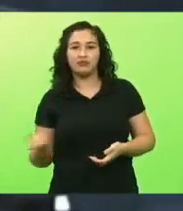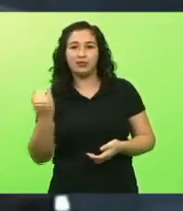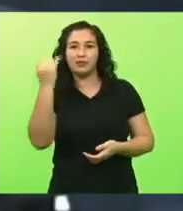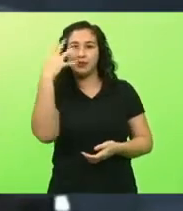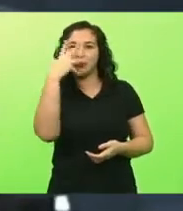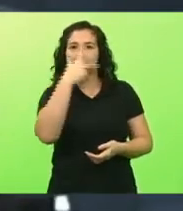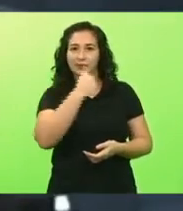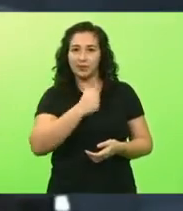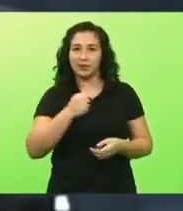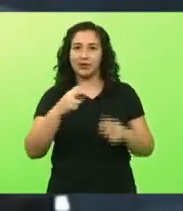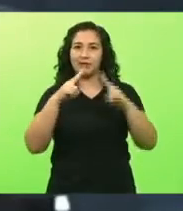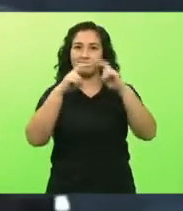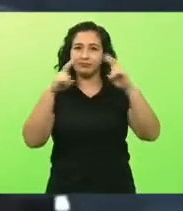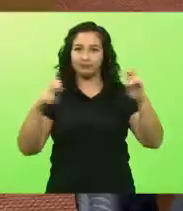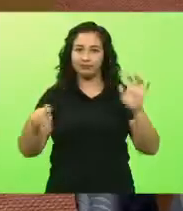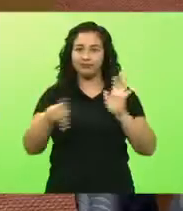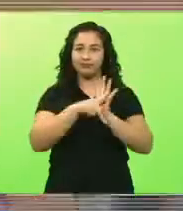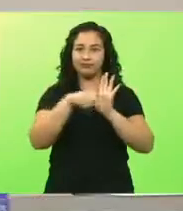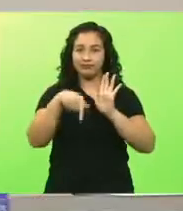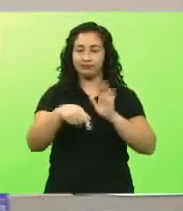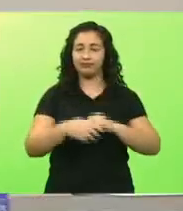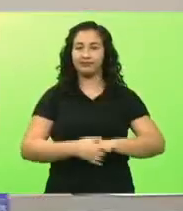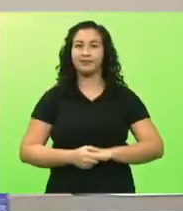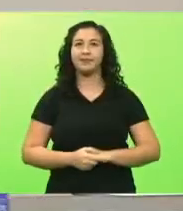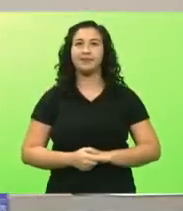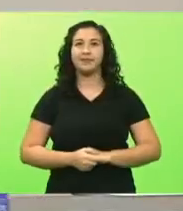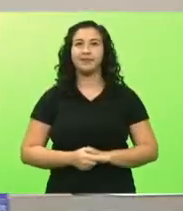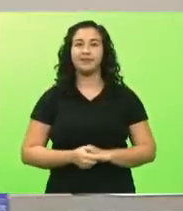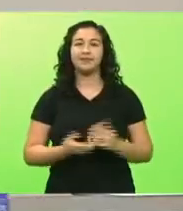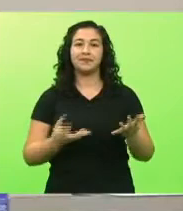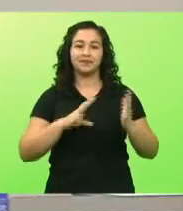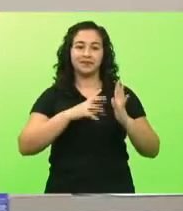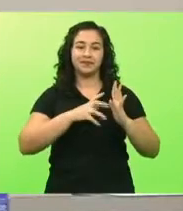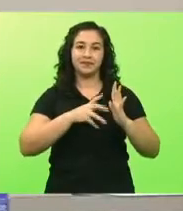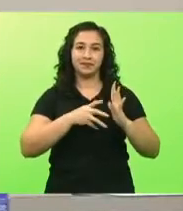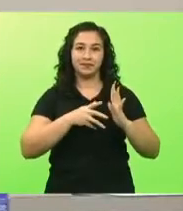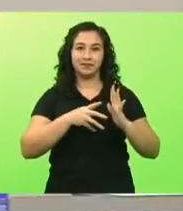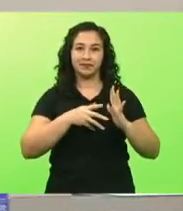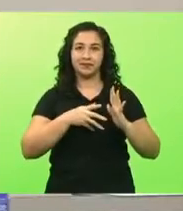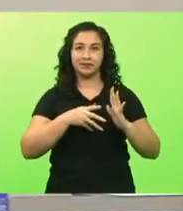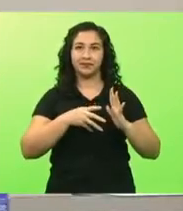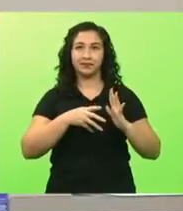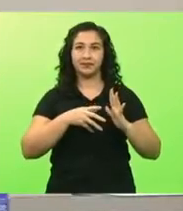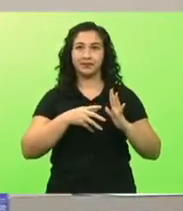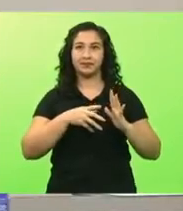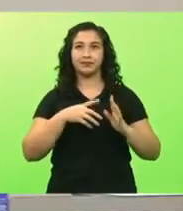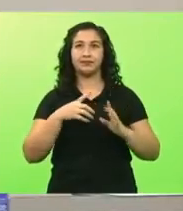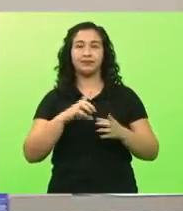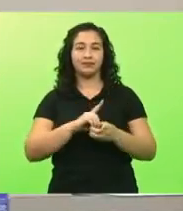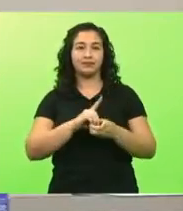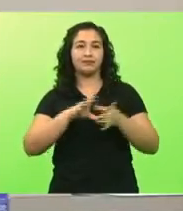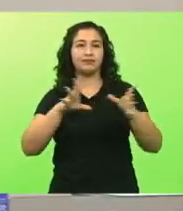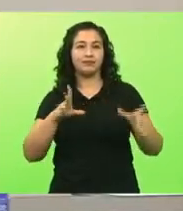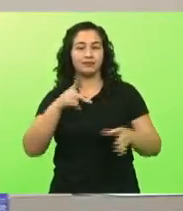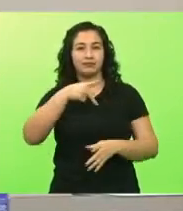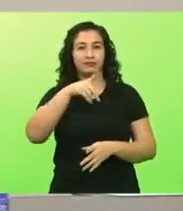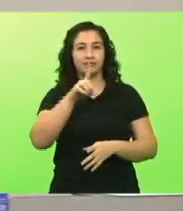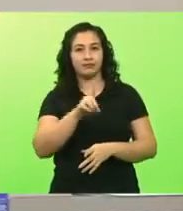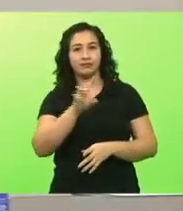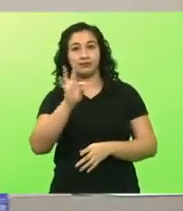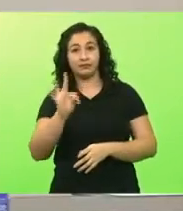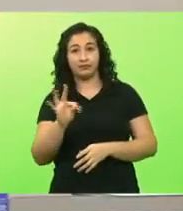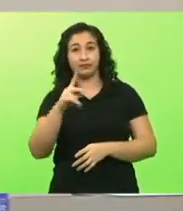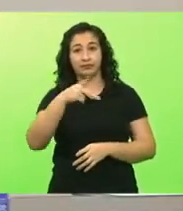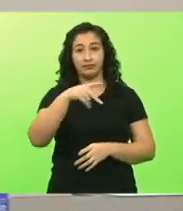mulher catarinense. Obrigado, presidente. Próximo horário pertence ao Bloco Social Democrático, PSD, PDT, PSDB